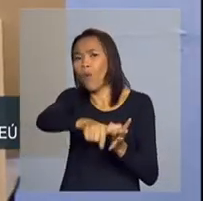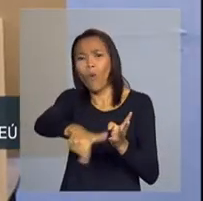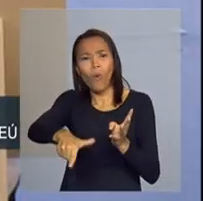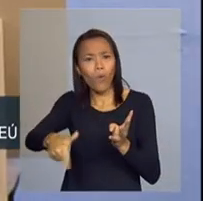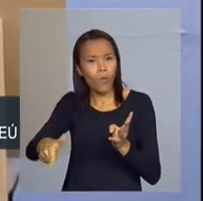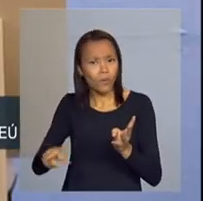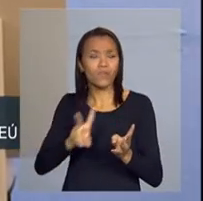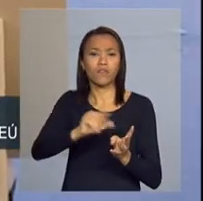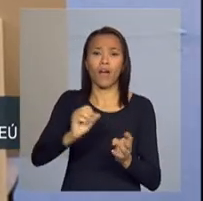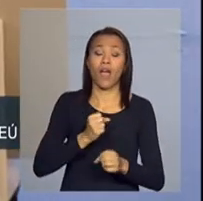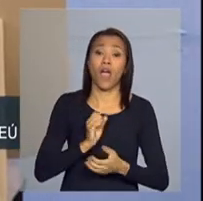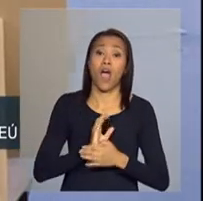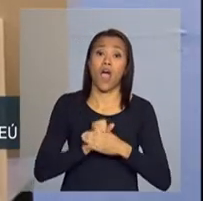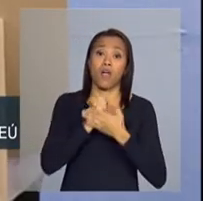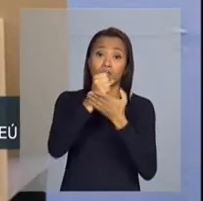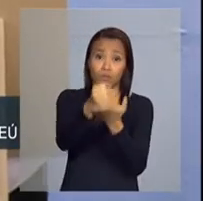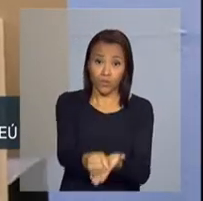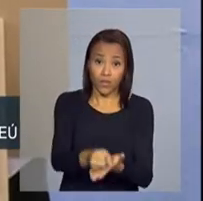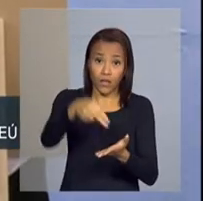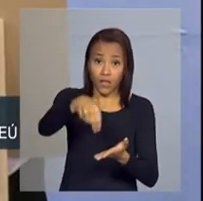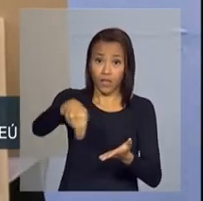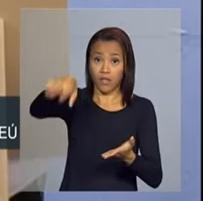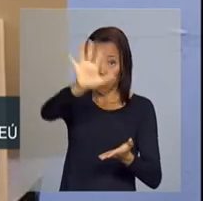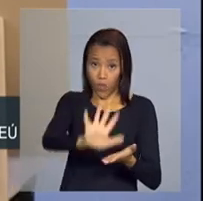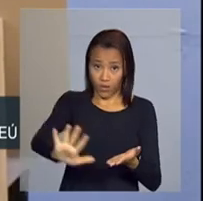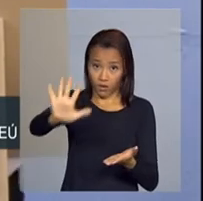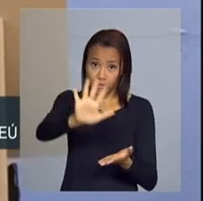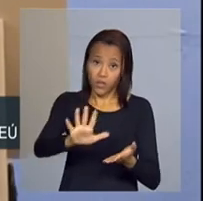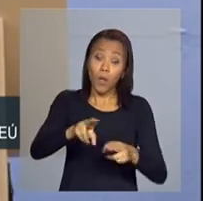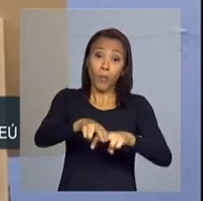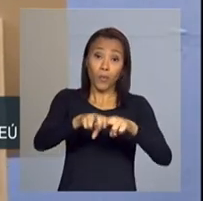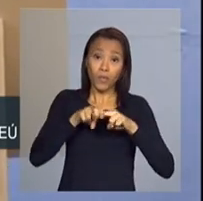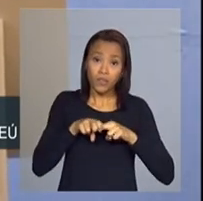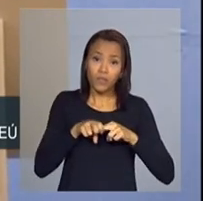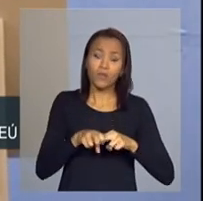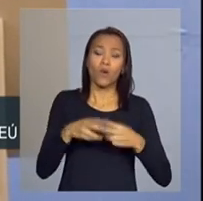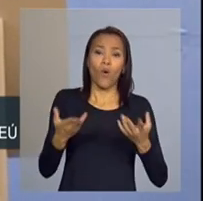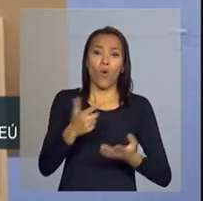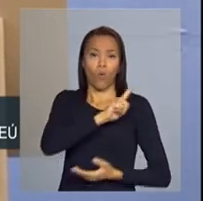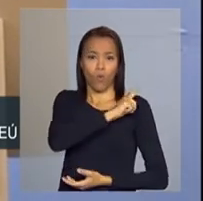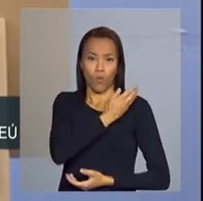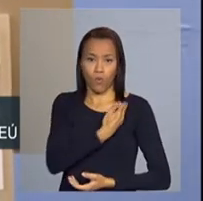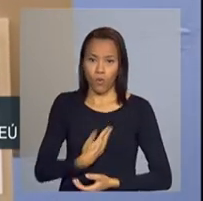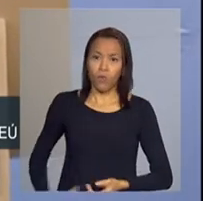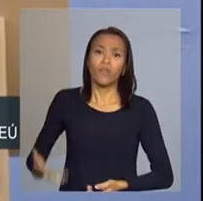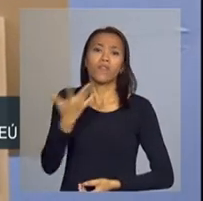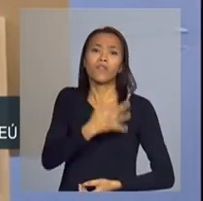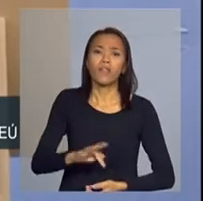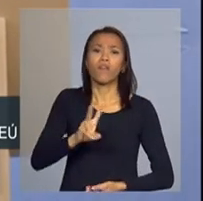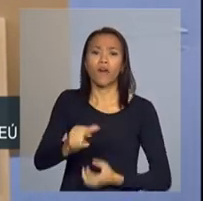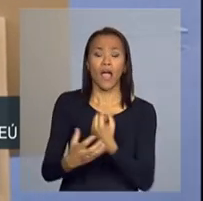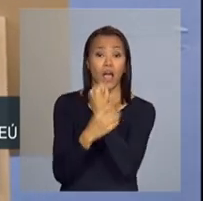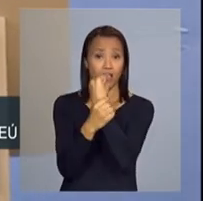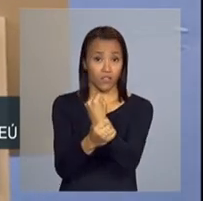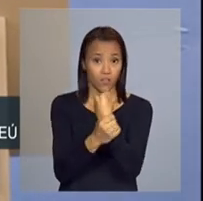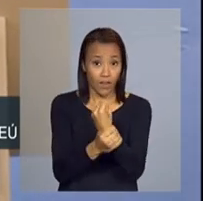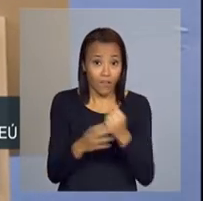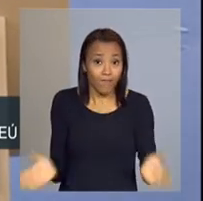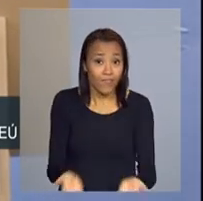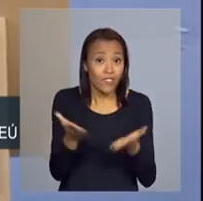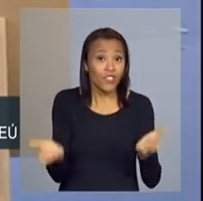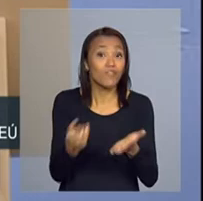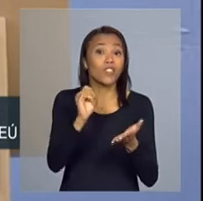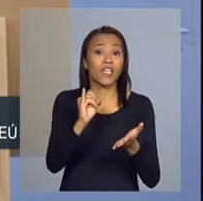empreendimentos estruturantes na região Nordeste. Por essa razão, o governo federal garantiu incentivo